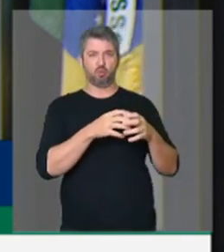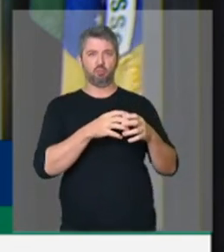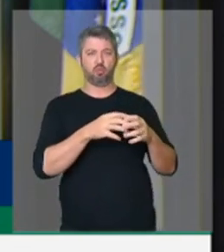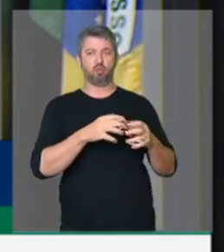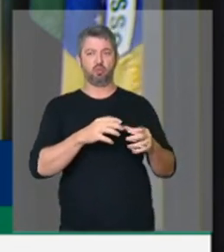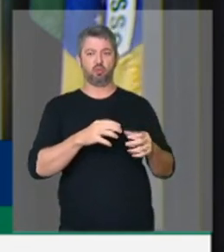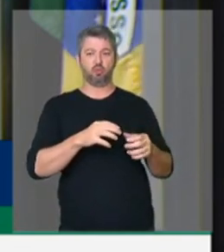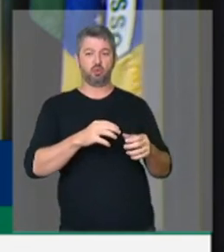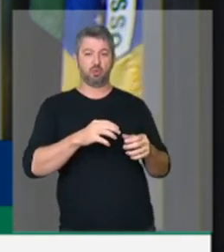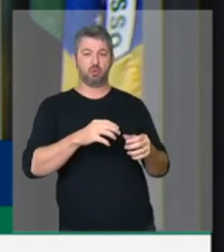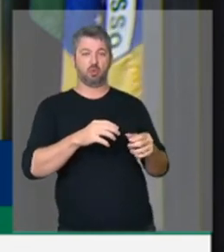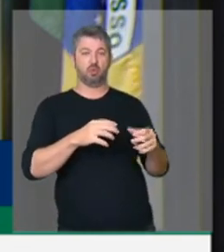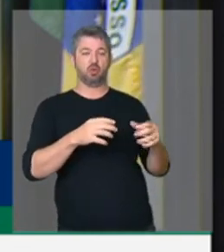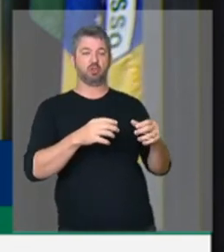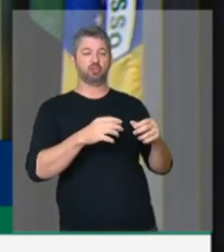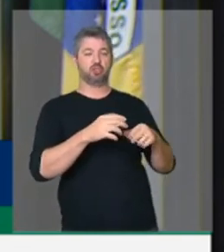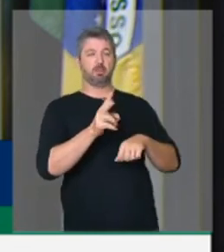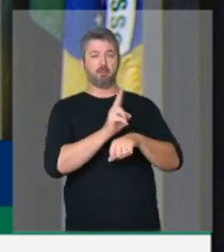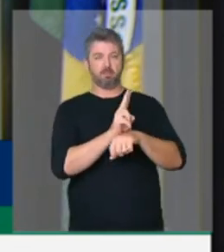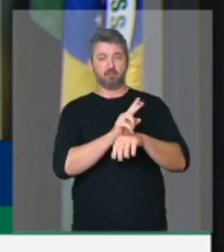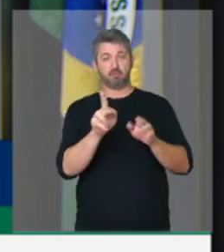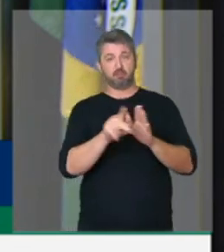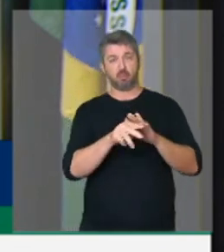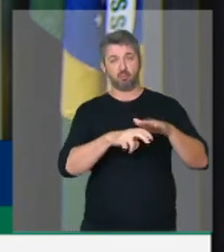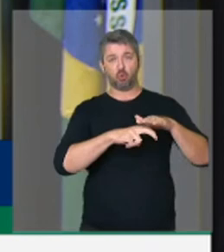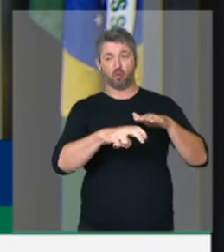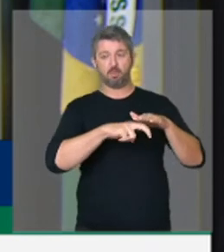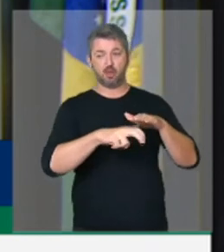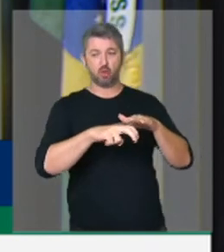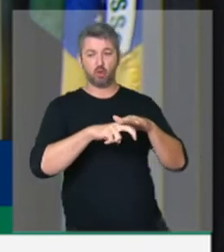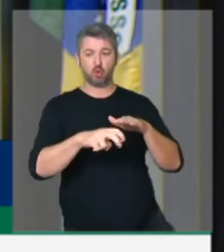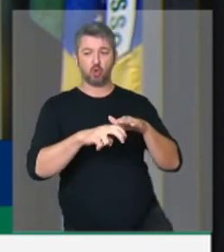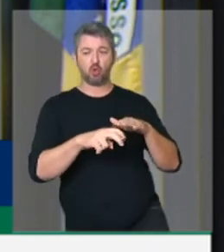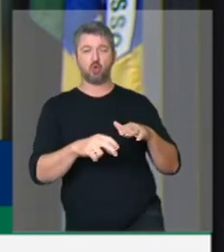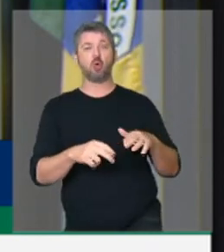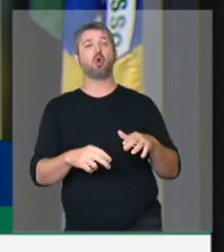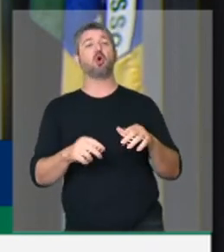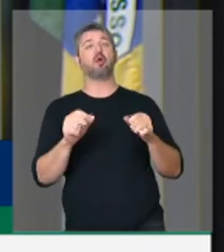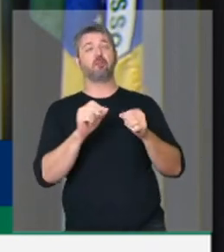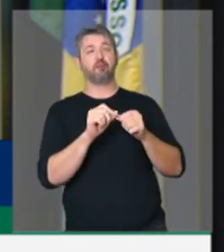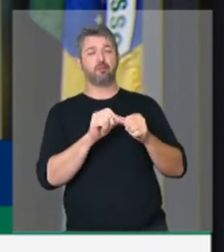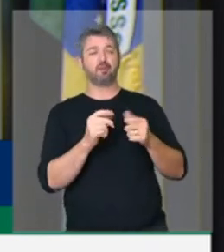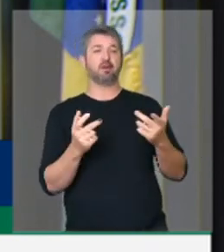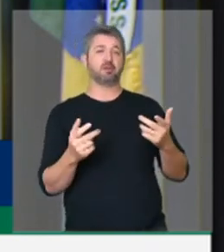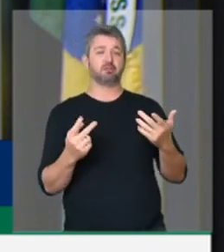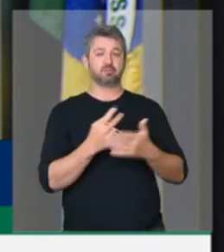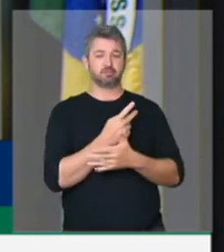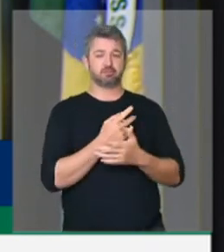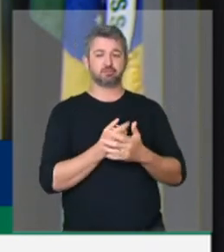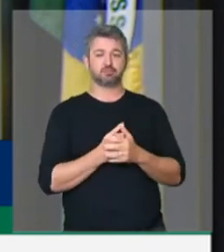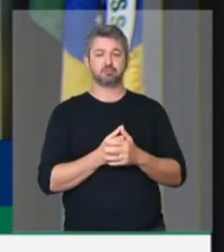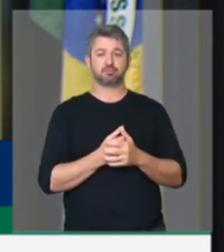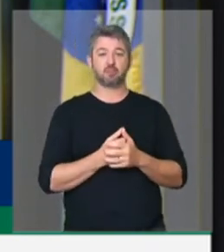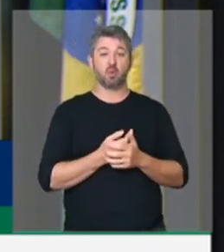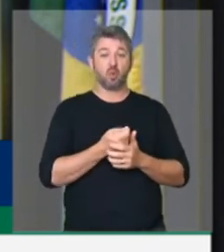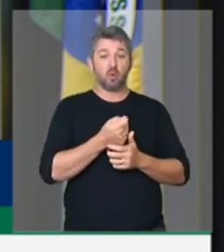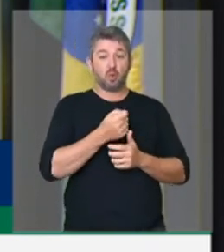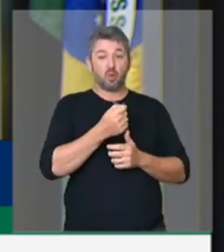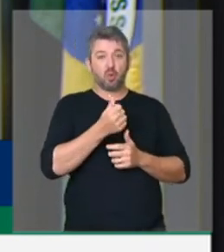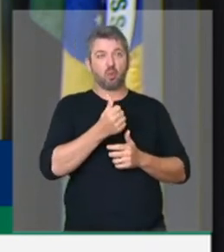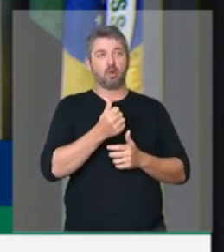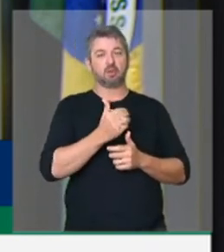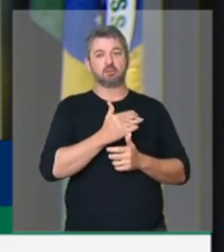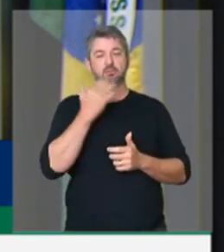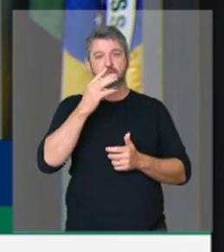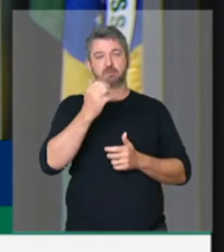do metrô, que redundou numa, praticamente, quase numa fatalidade